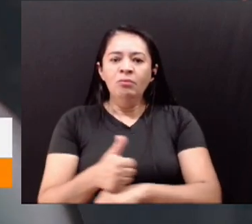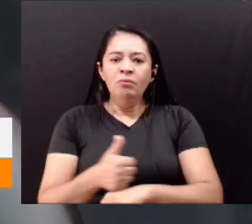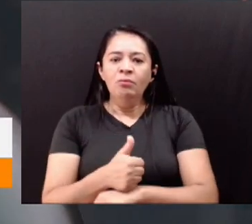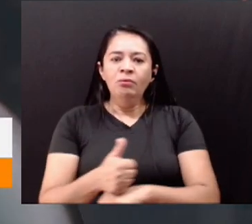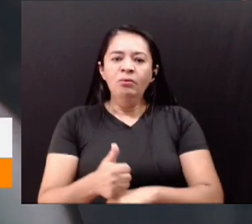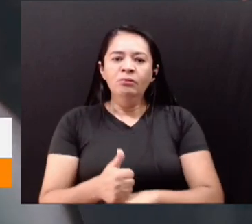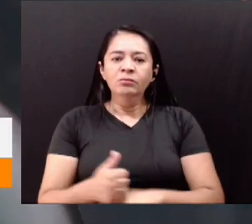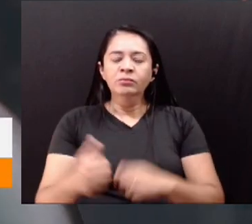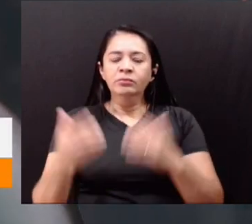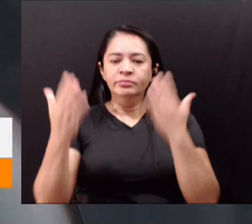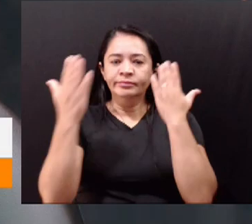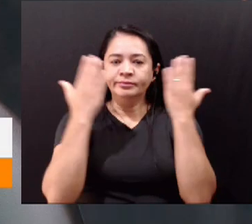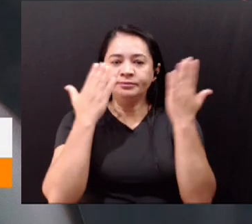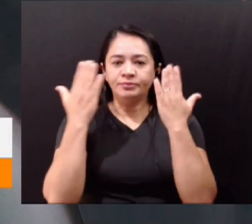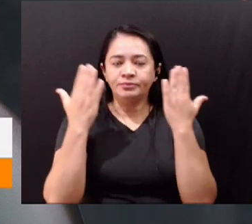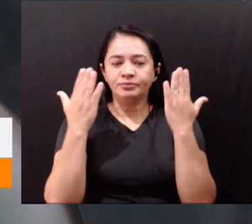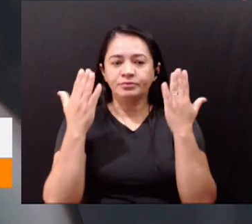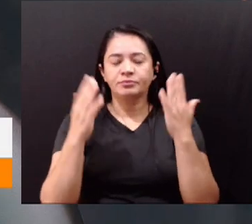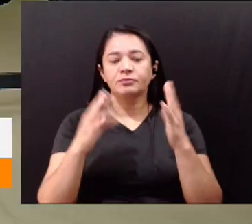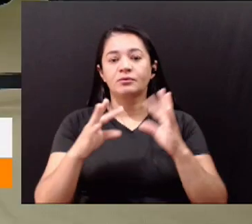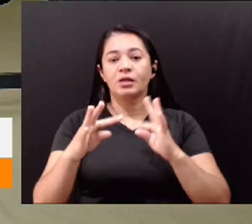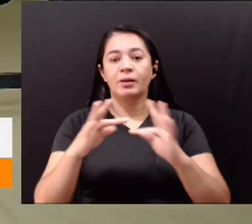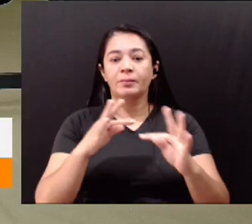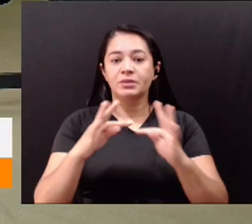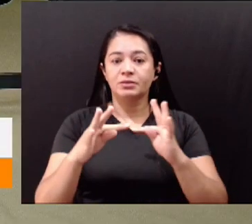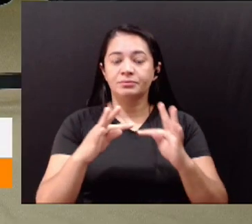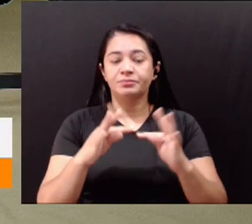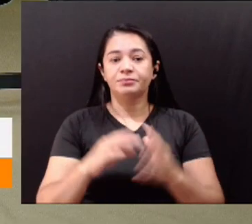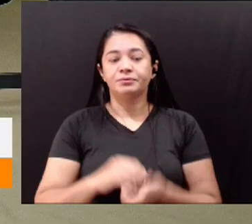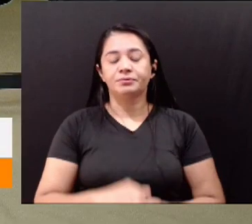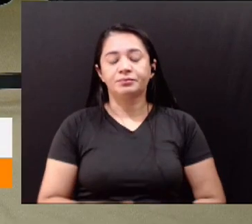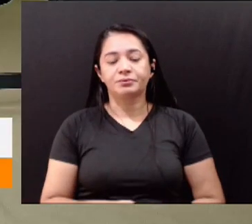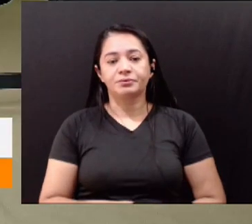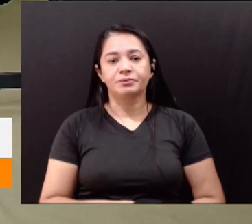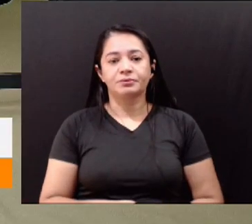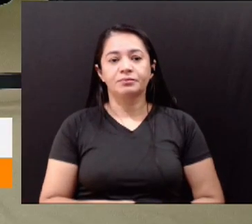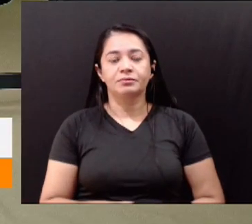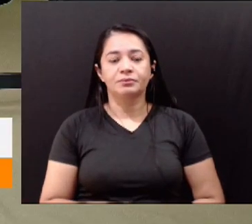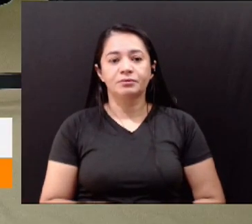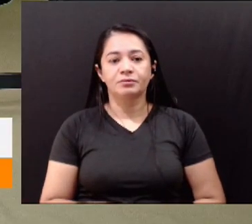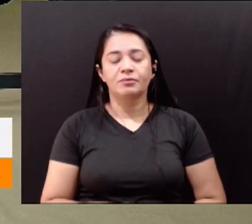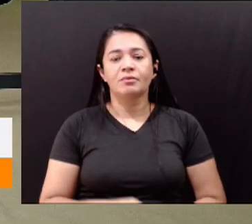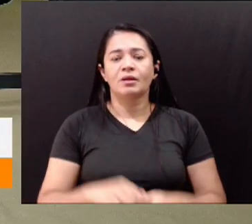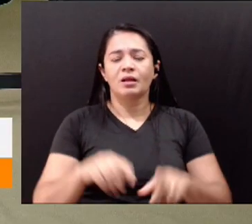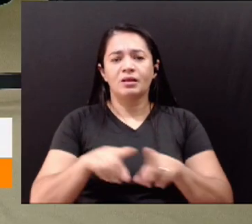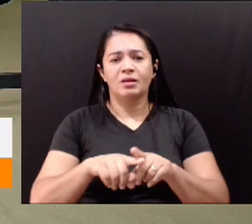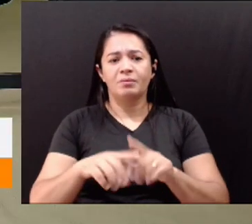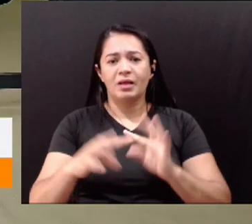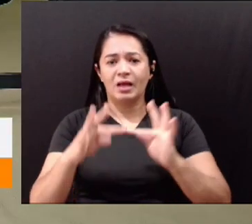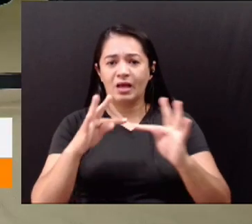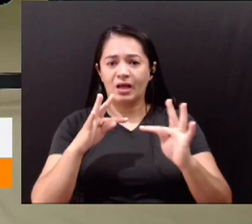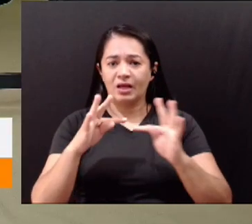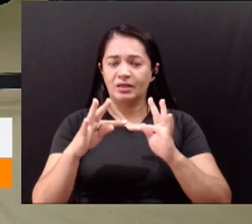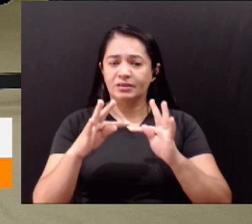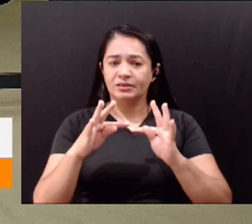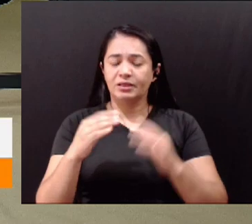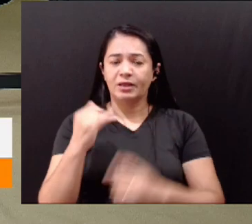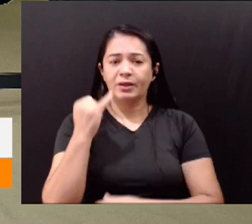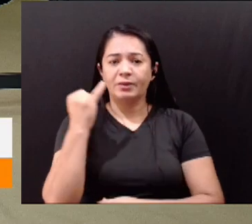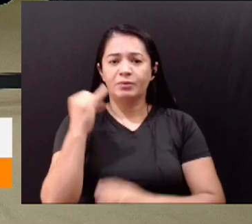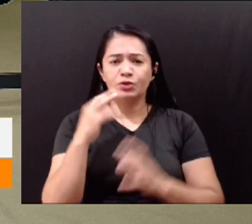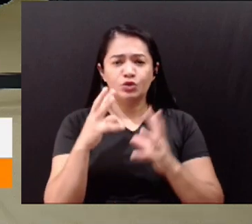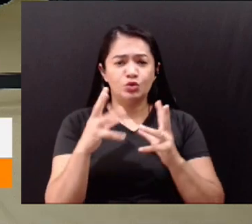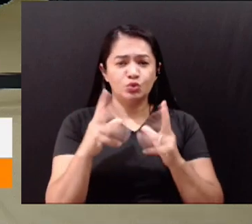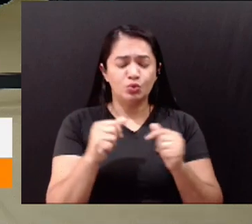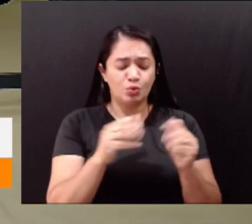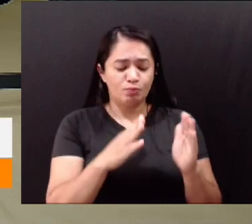psicoterapêutica, né, psicanalítica. Uhum. É importante. Eu acho que a questão da terapia, ela é importante para todos em todas as fases da vida,